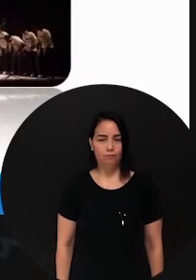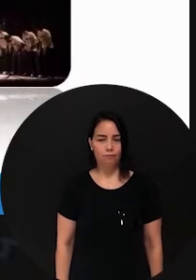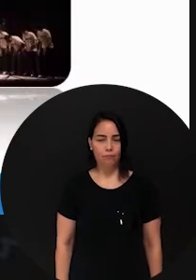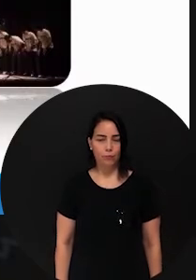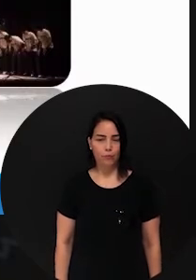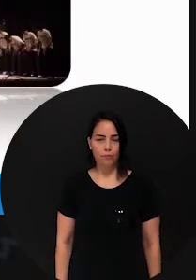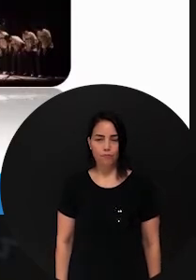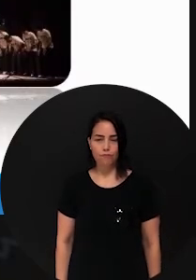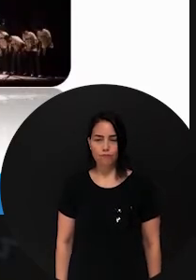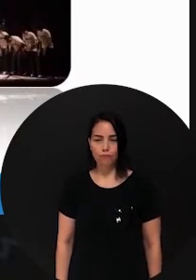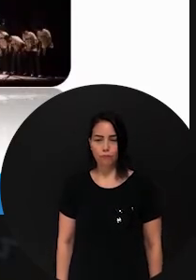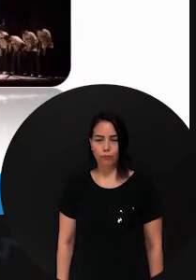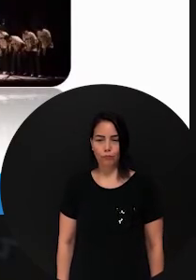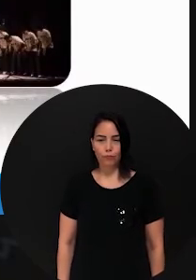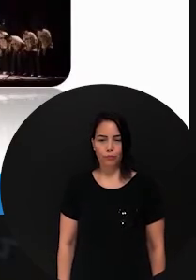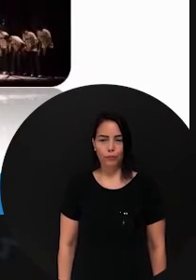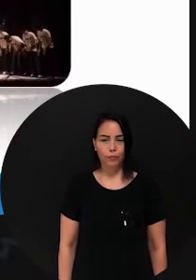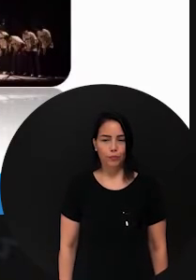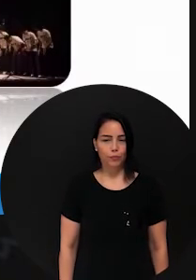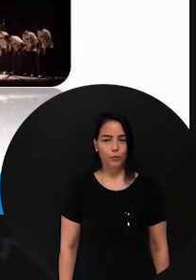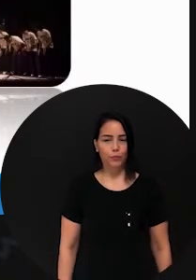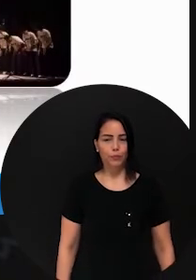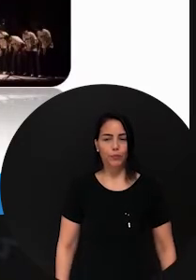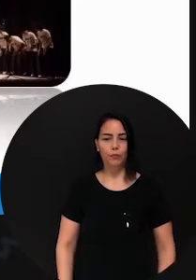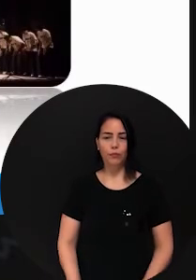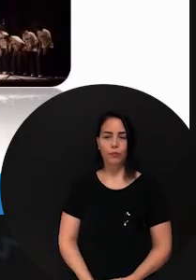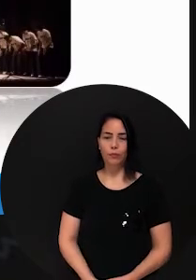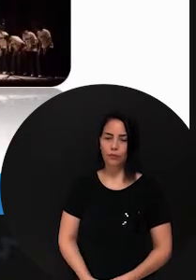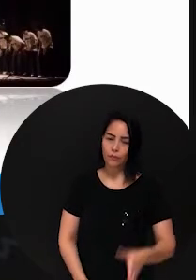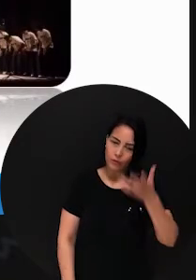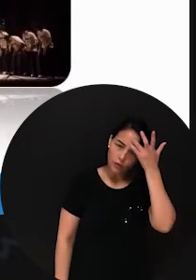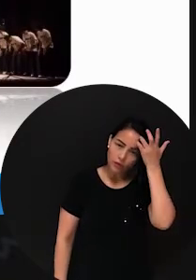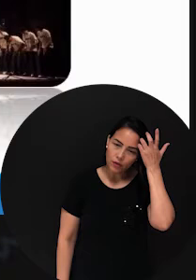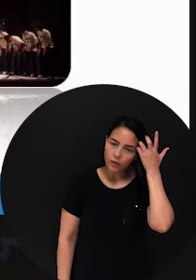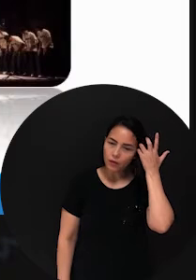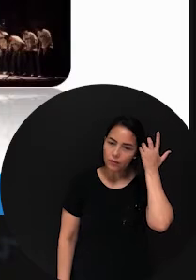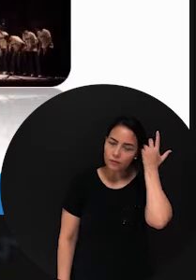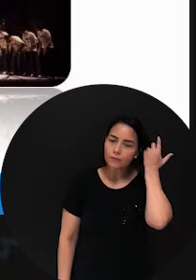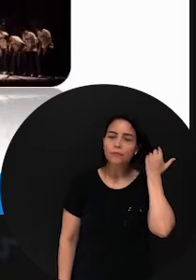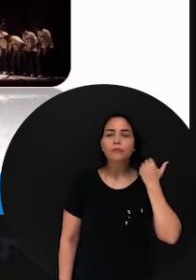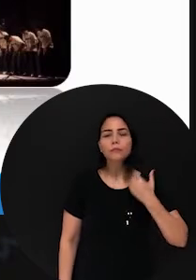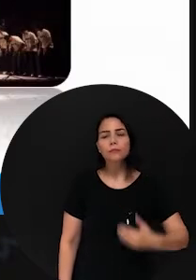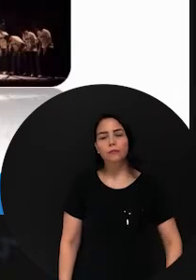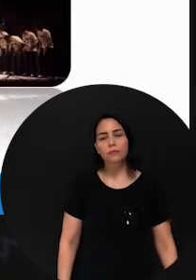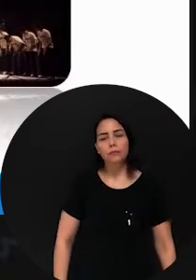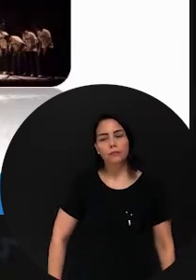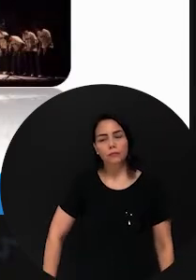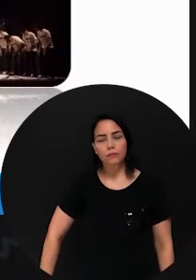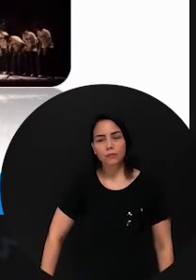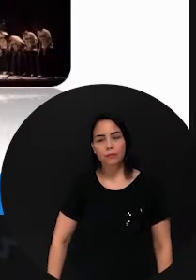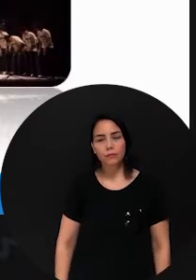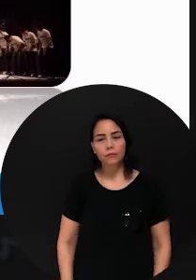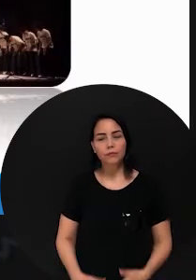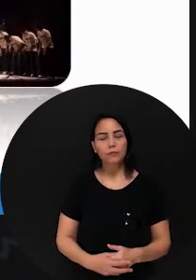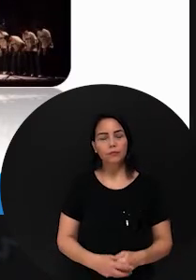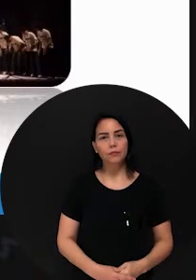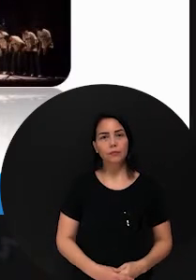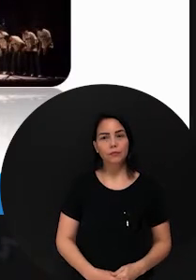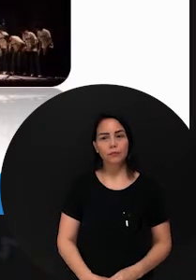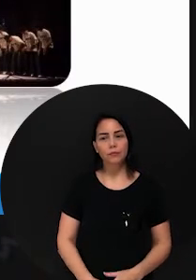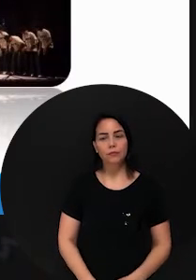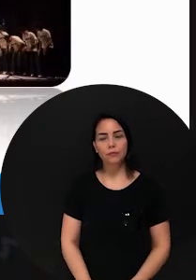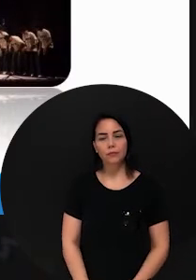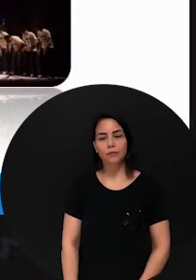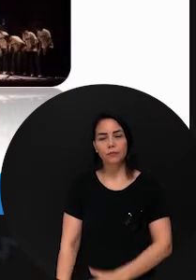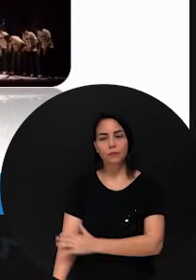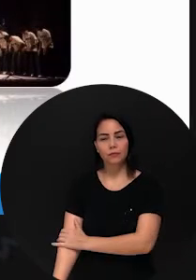Eu acho que o Samuca caiu, Ângela. Calma lá. Voltou. Voltou. Calma.